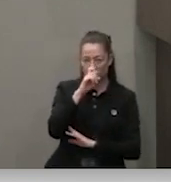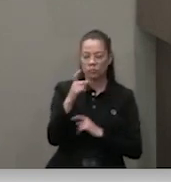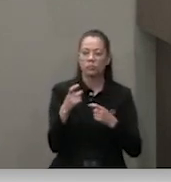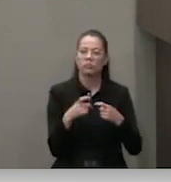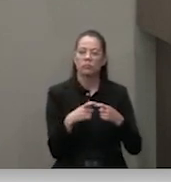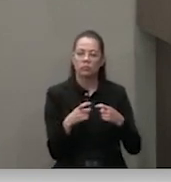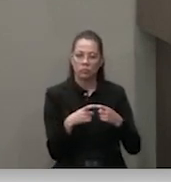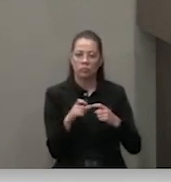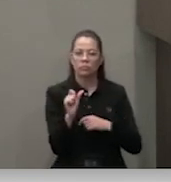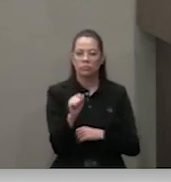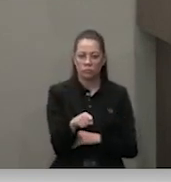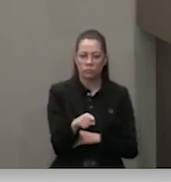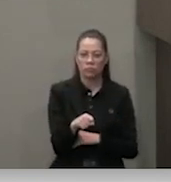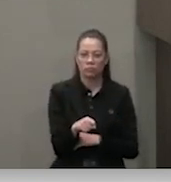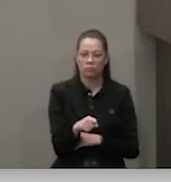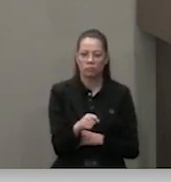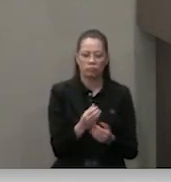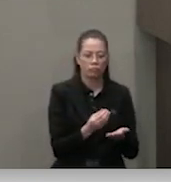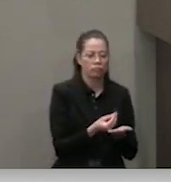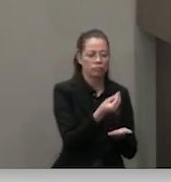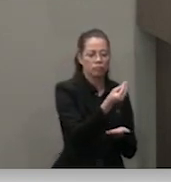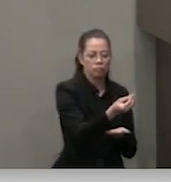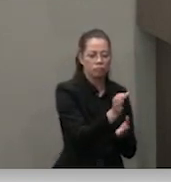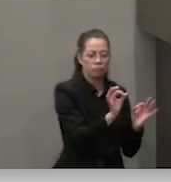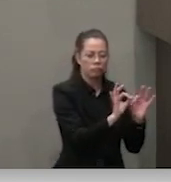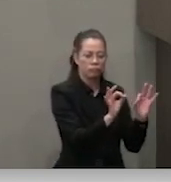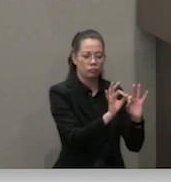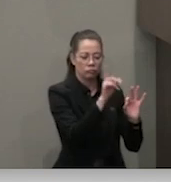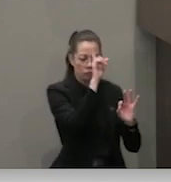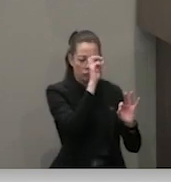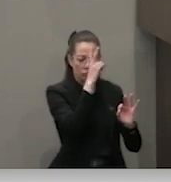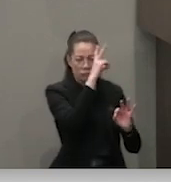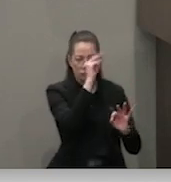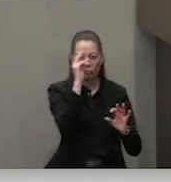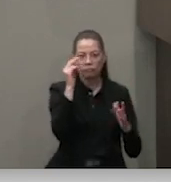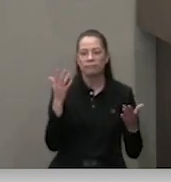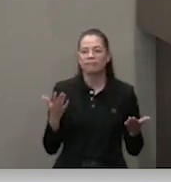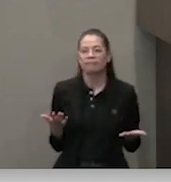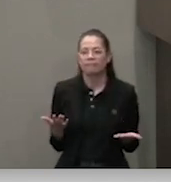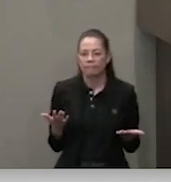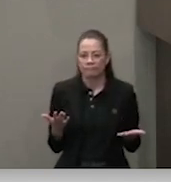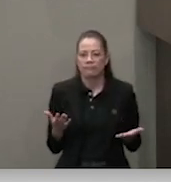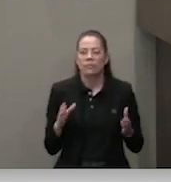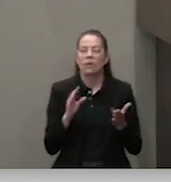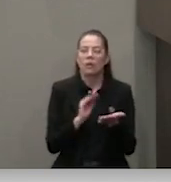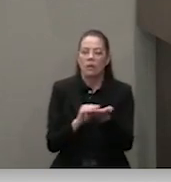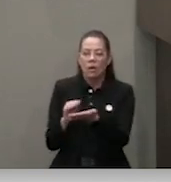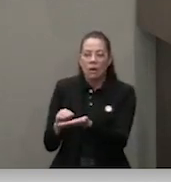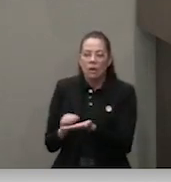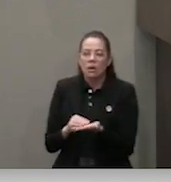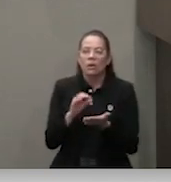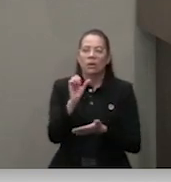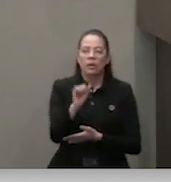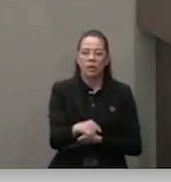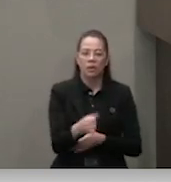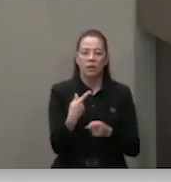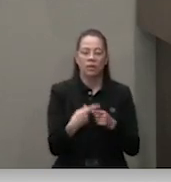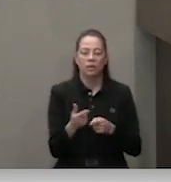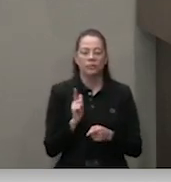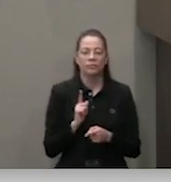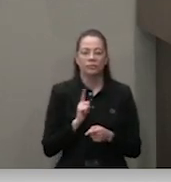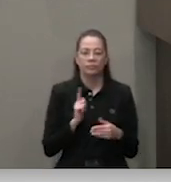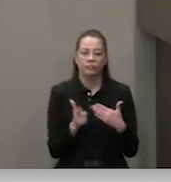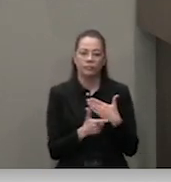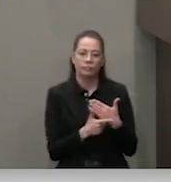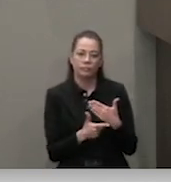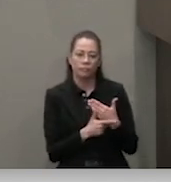Clínicas e não destinou para Hospital Municipal e realmente aí falta realmente porque temos o nosso papel